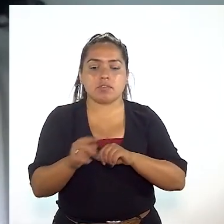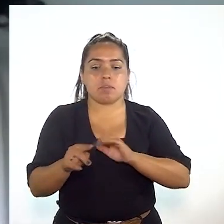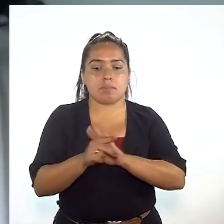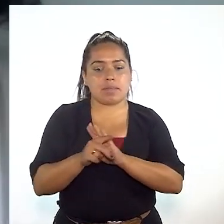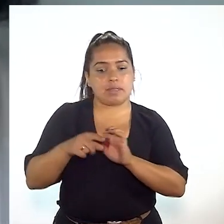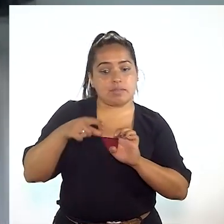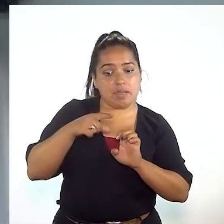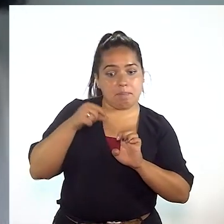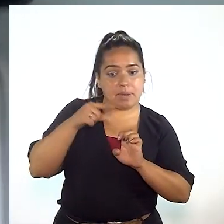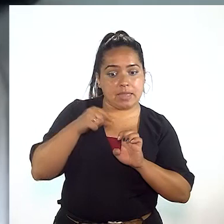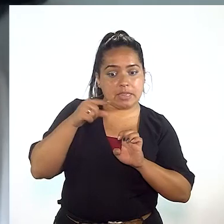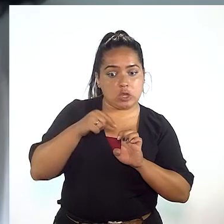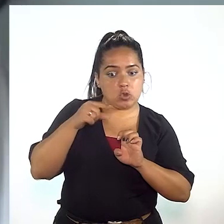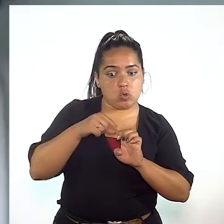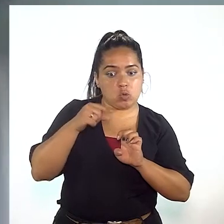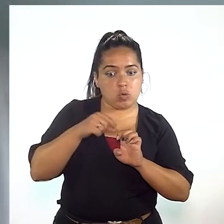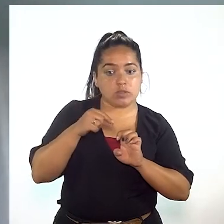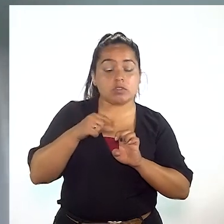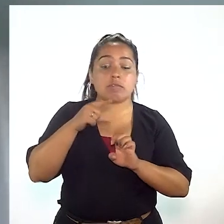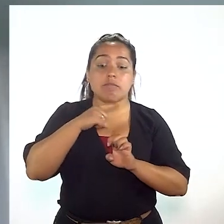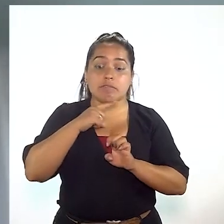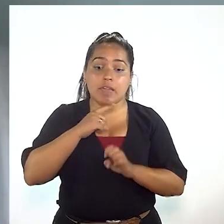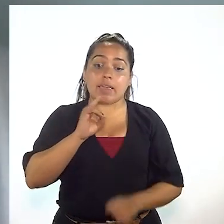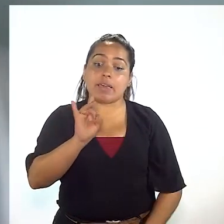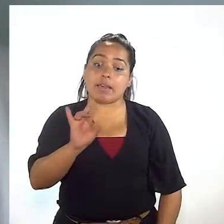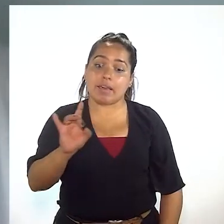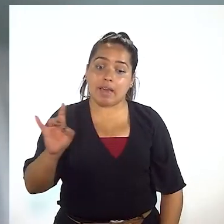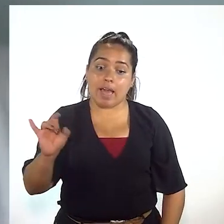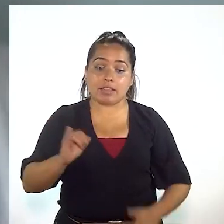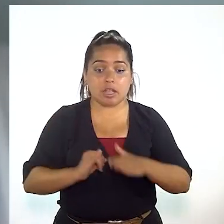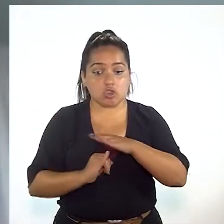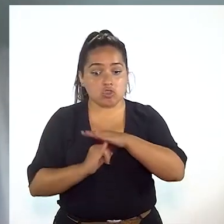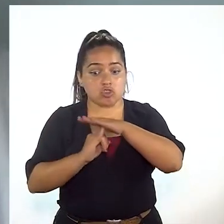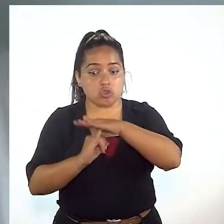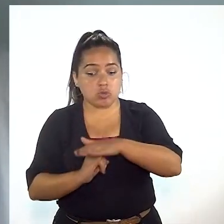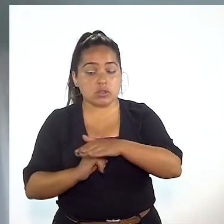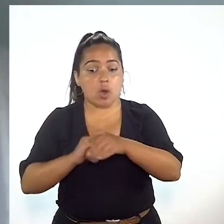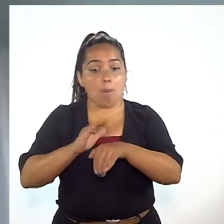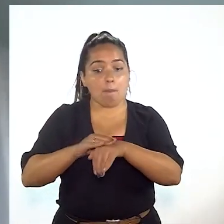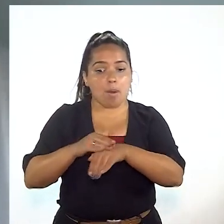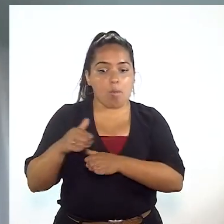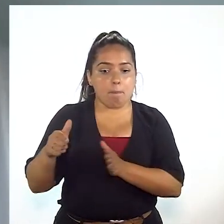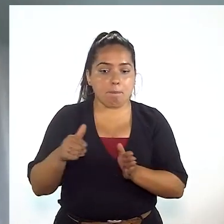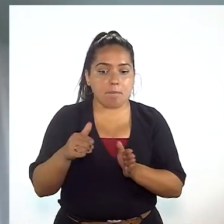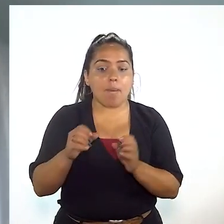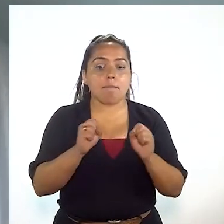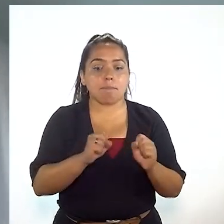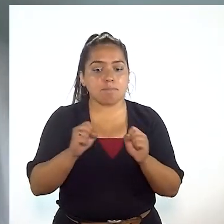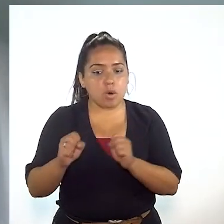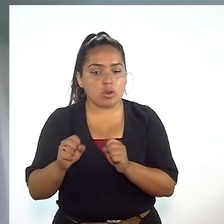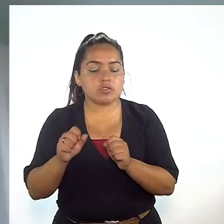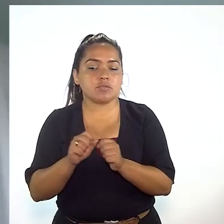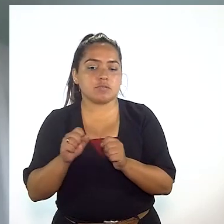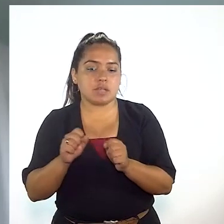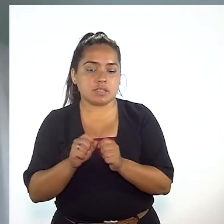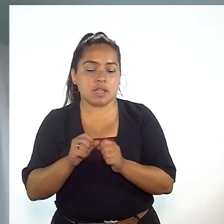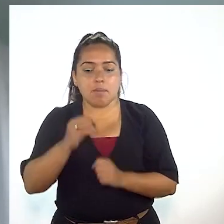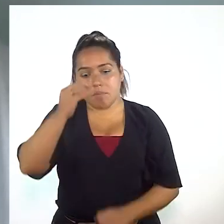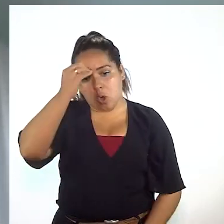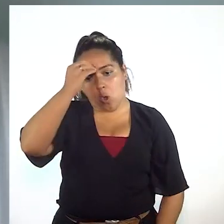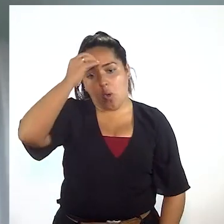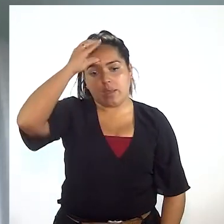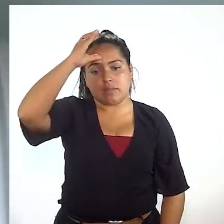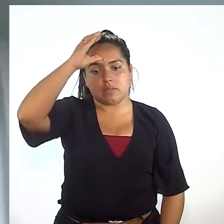falar especificamente de ferramentas para os empreendedores, né, as várias ferramentas e o que cada instituição